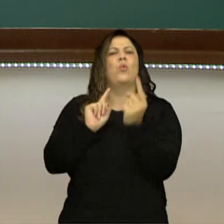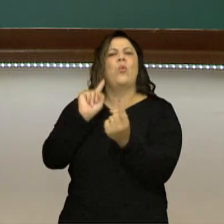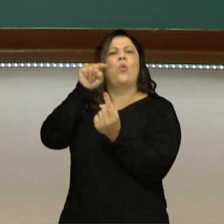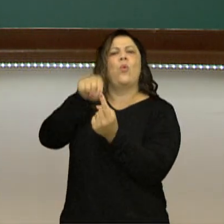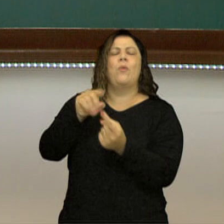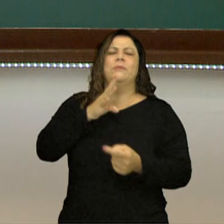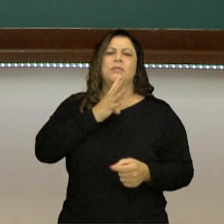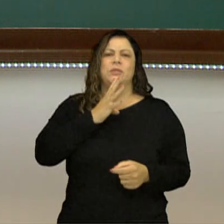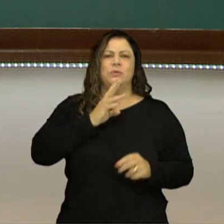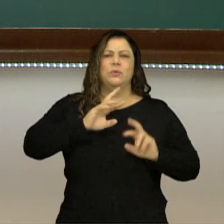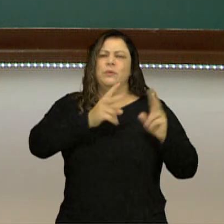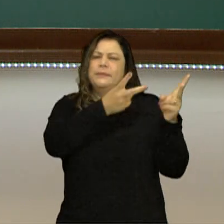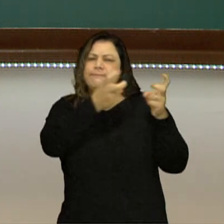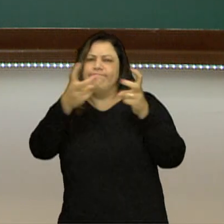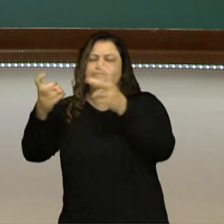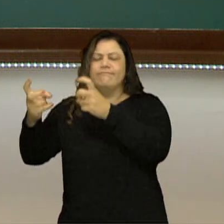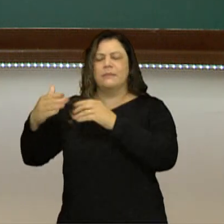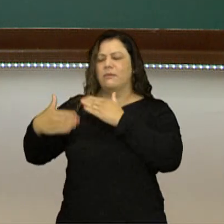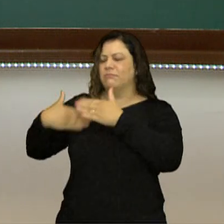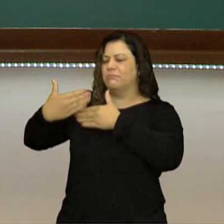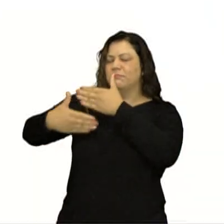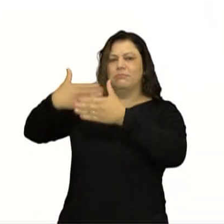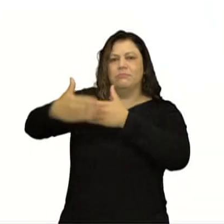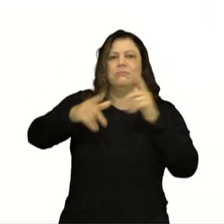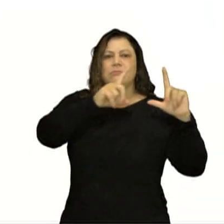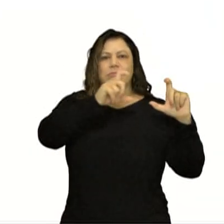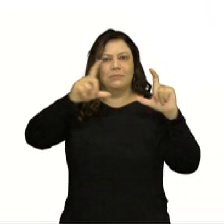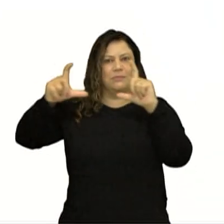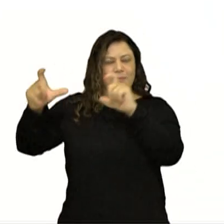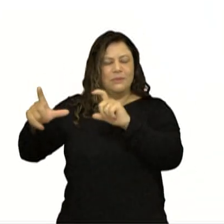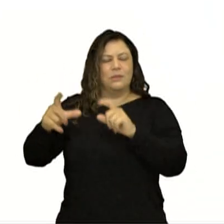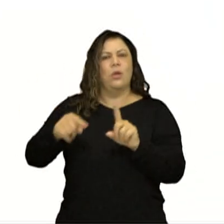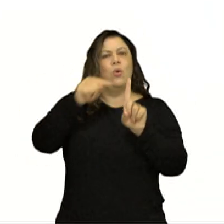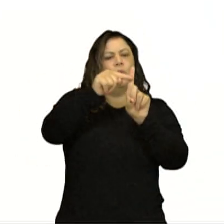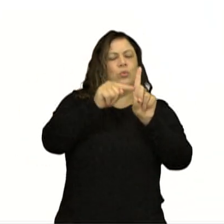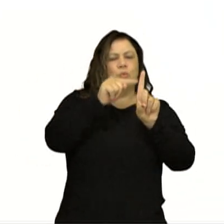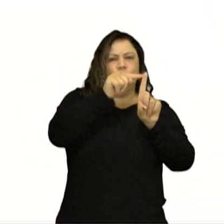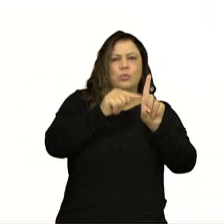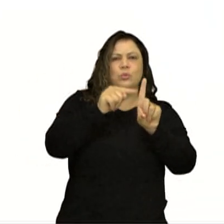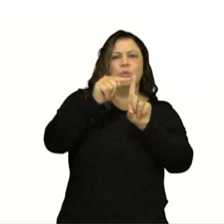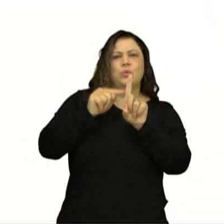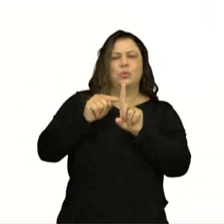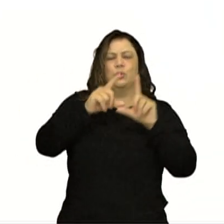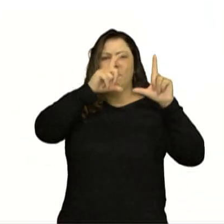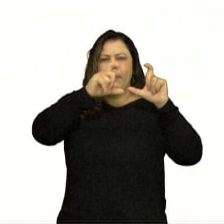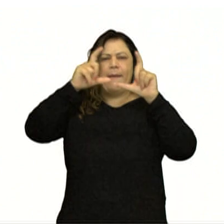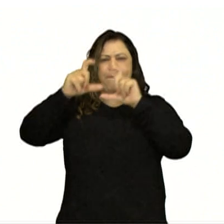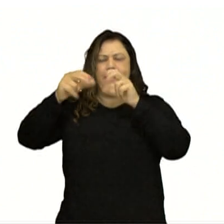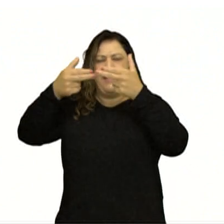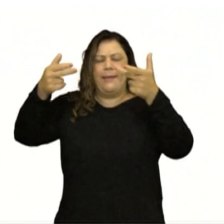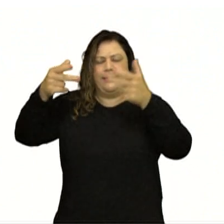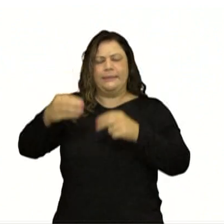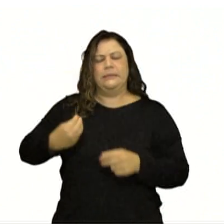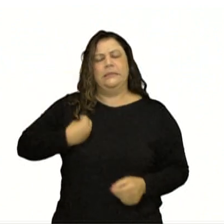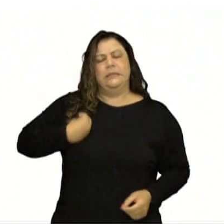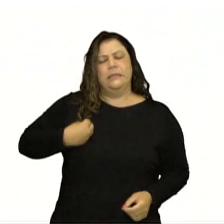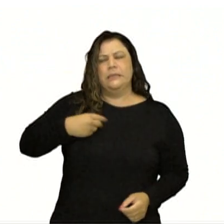iremos conhecer e analisar os processos fotográficos e os tipos de câmeras presentes na história